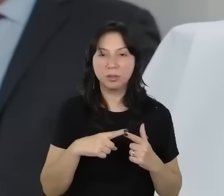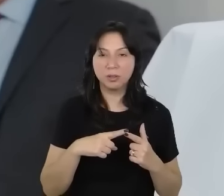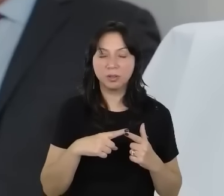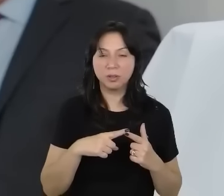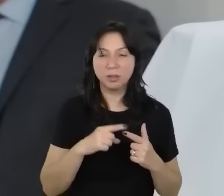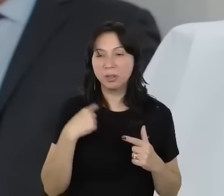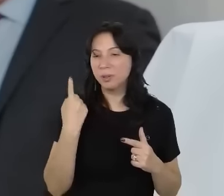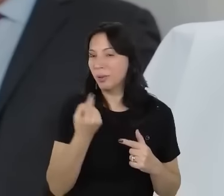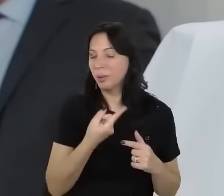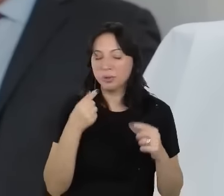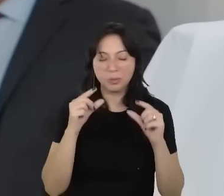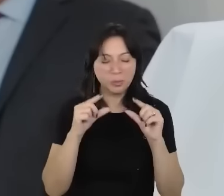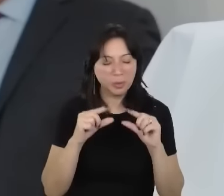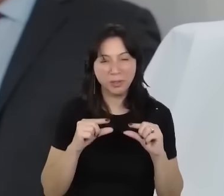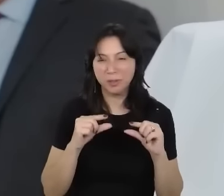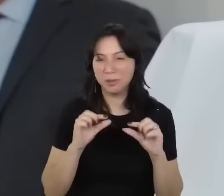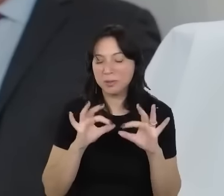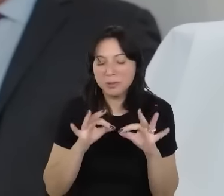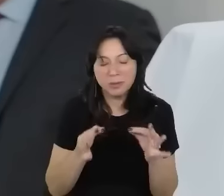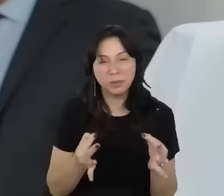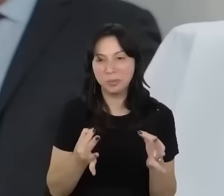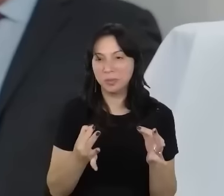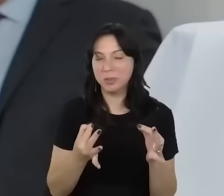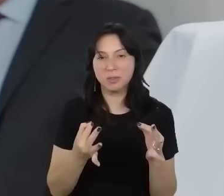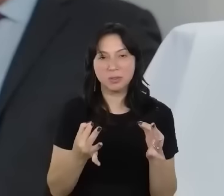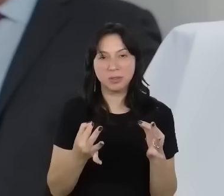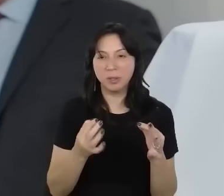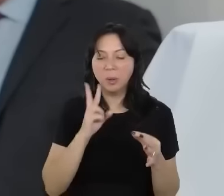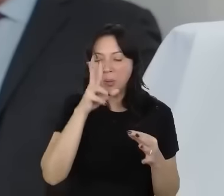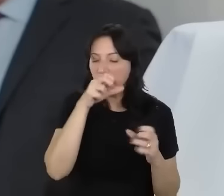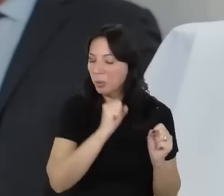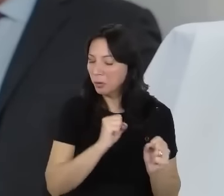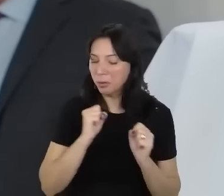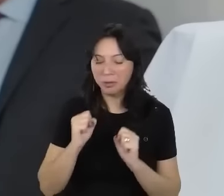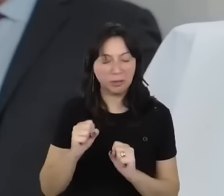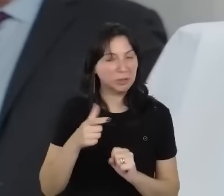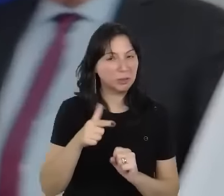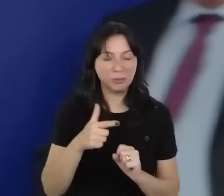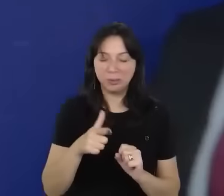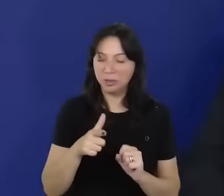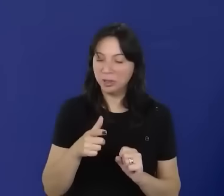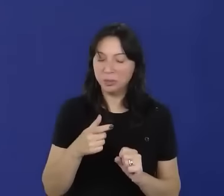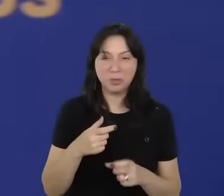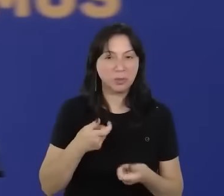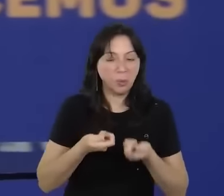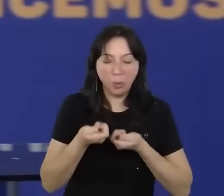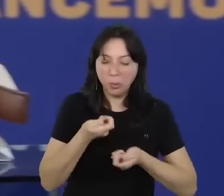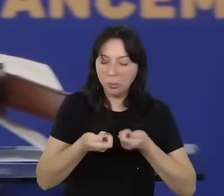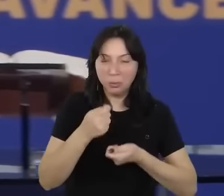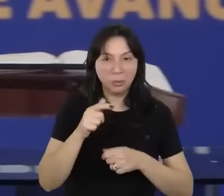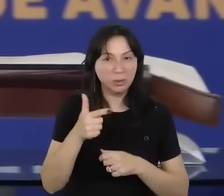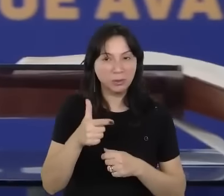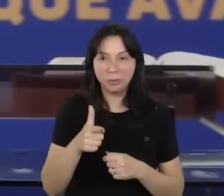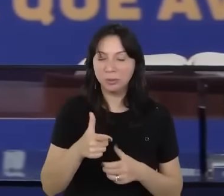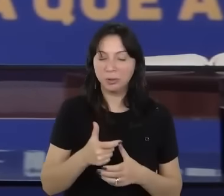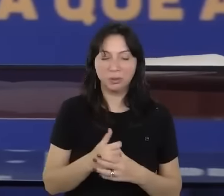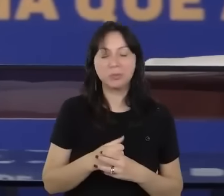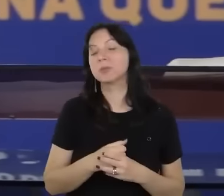do mar nós não temos esse controle nós não temos essa destreza nós não temos esse